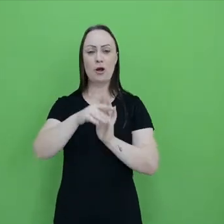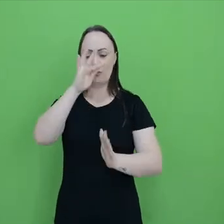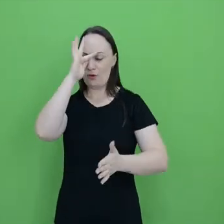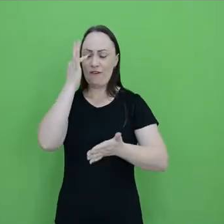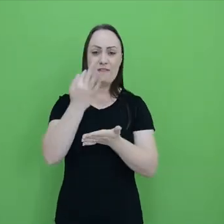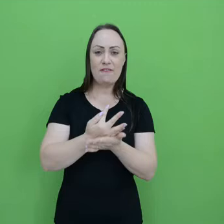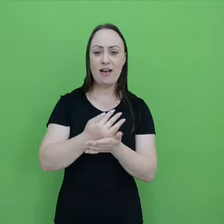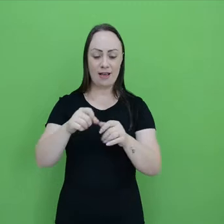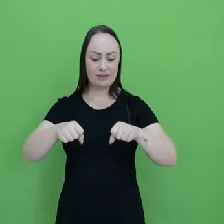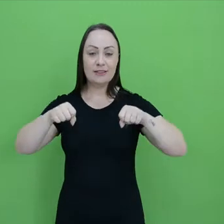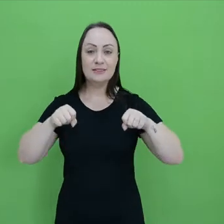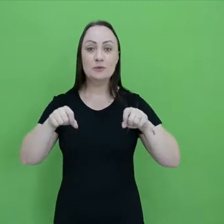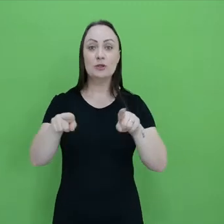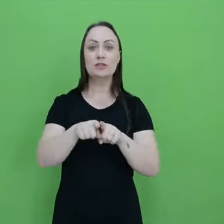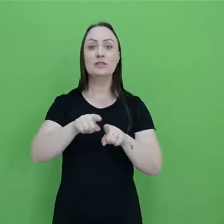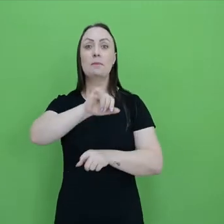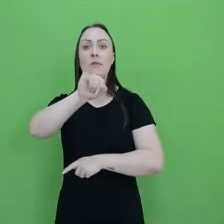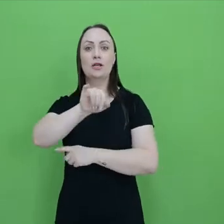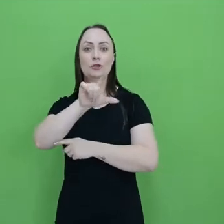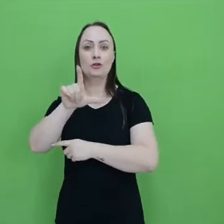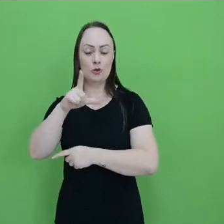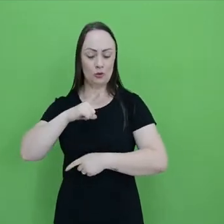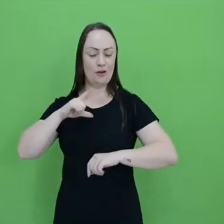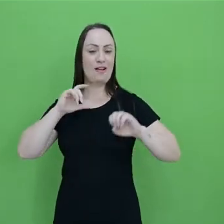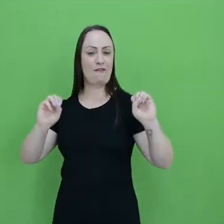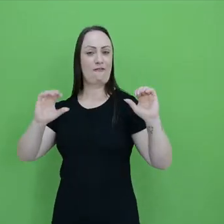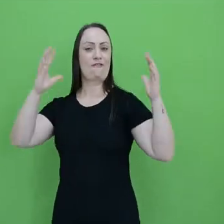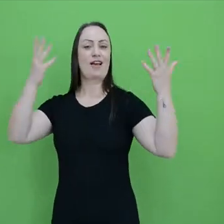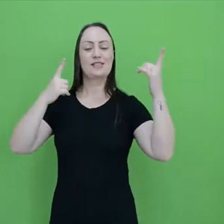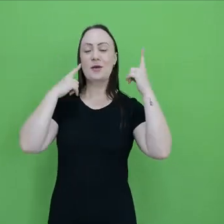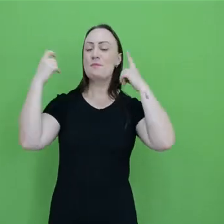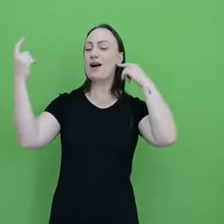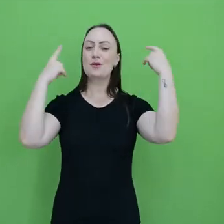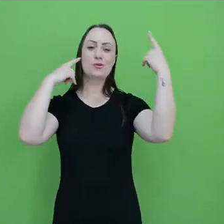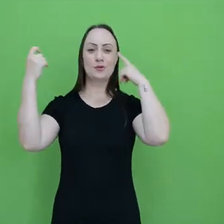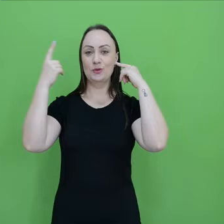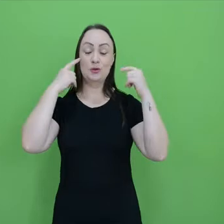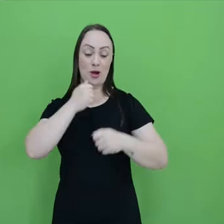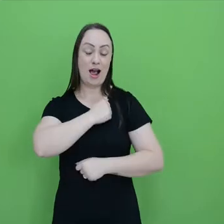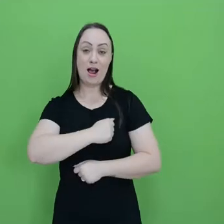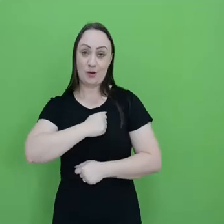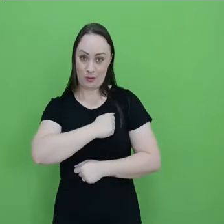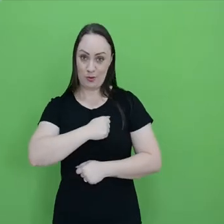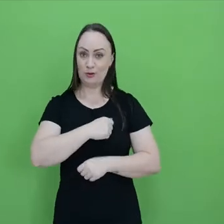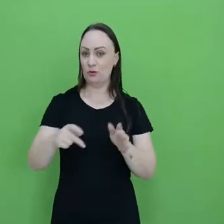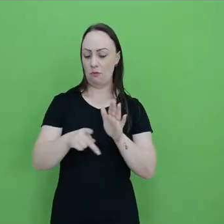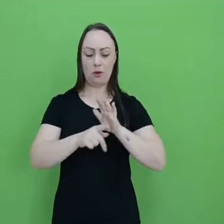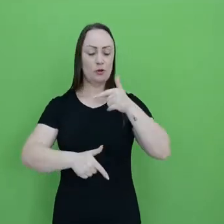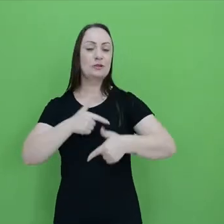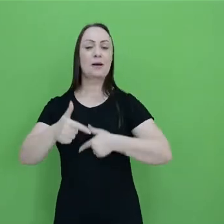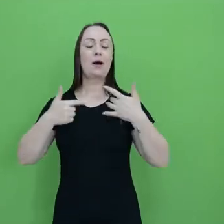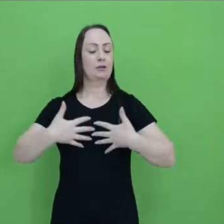e testemunho. Julho é mês de festa e de barulho. Agosto, para o